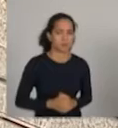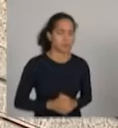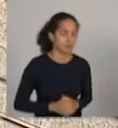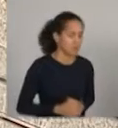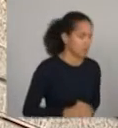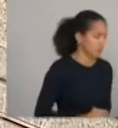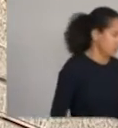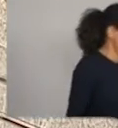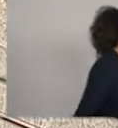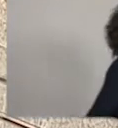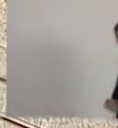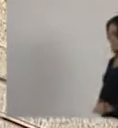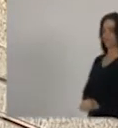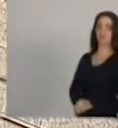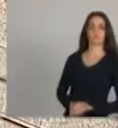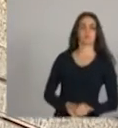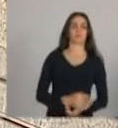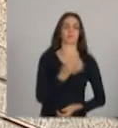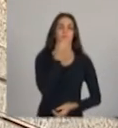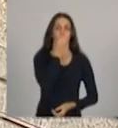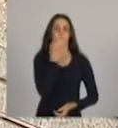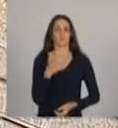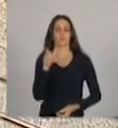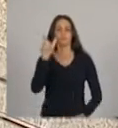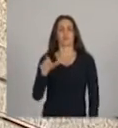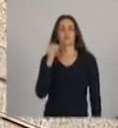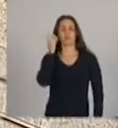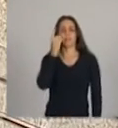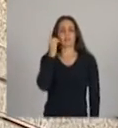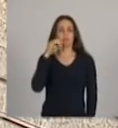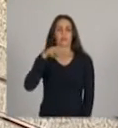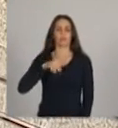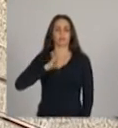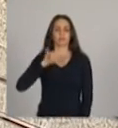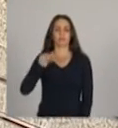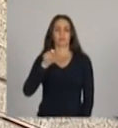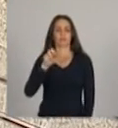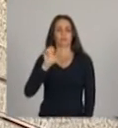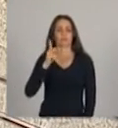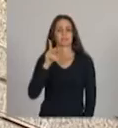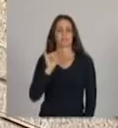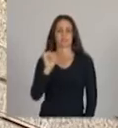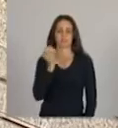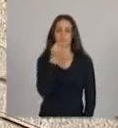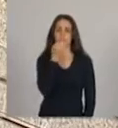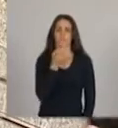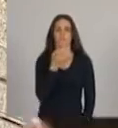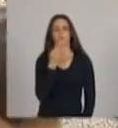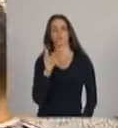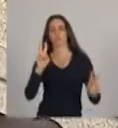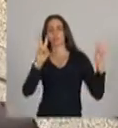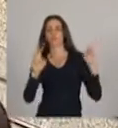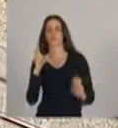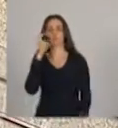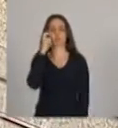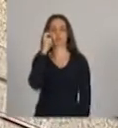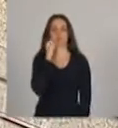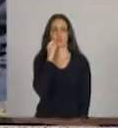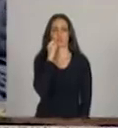Muito bem, deputado Sérgio Majeski. Foi bom falar em adoção, deputado. A